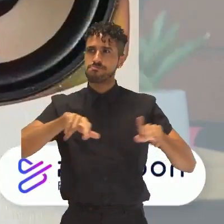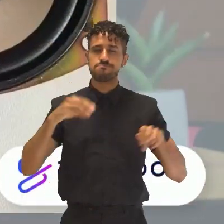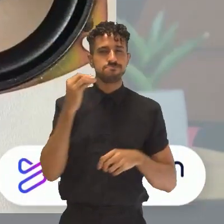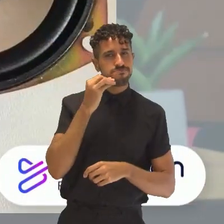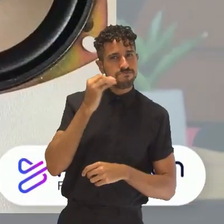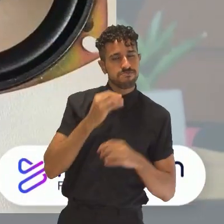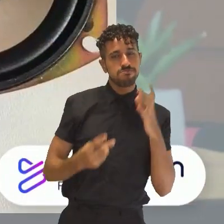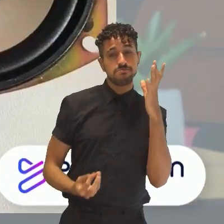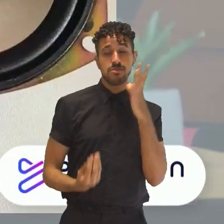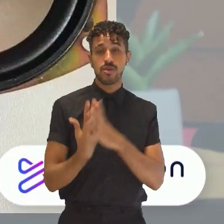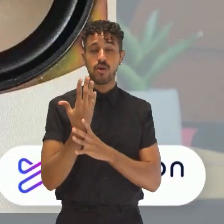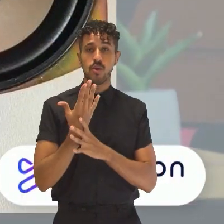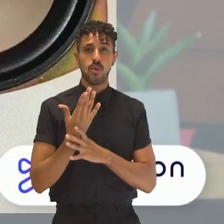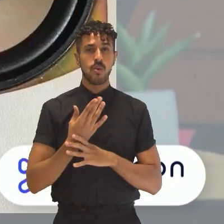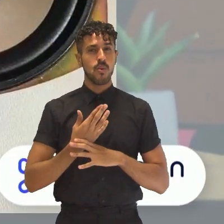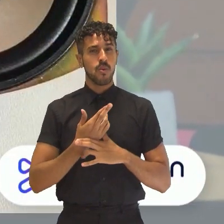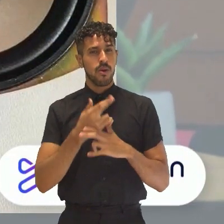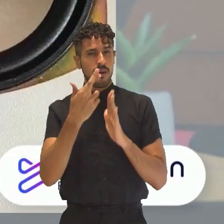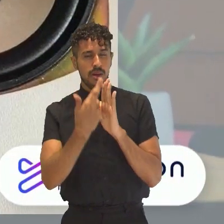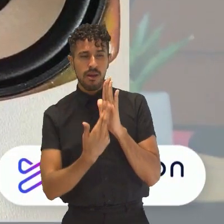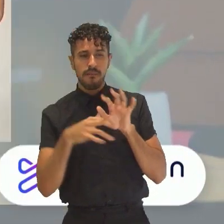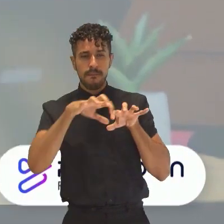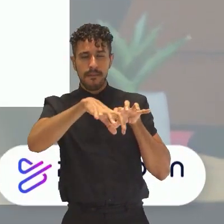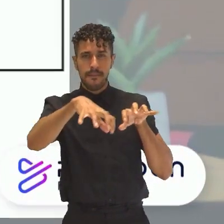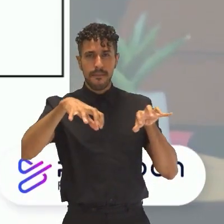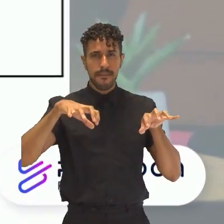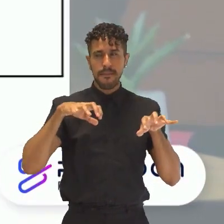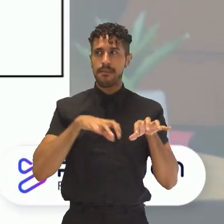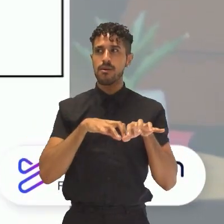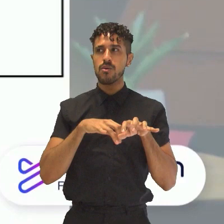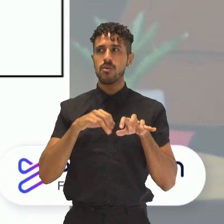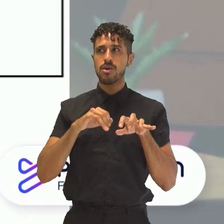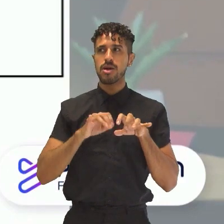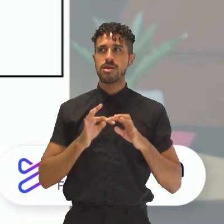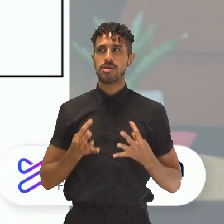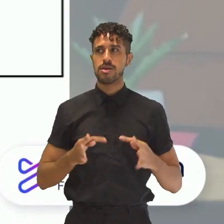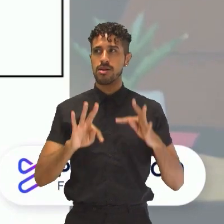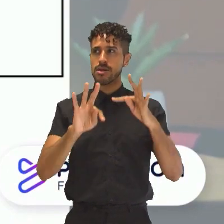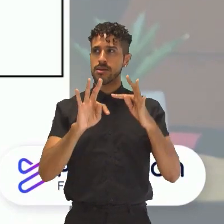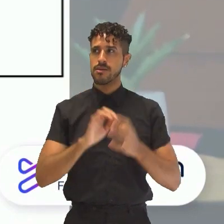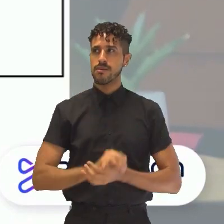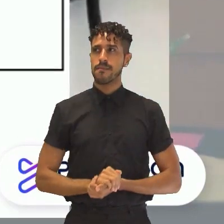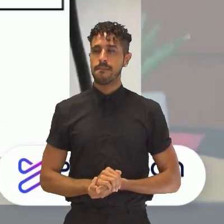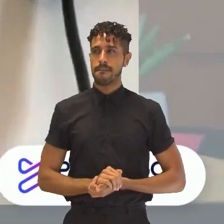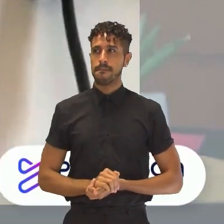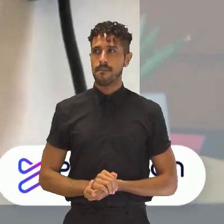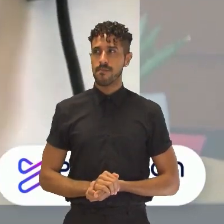o desenvolvimento das funcionalidades isoladas do dispositivo ADP Flual.